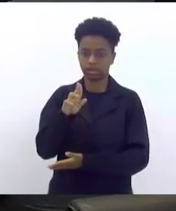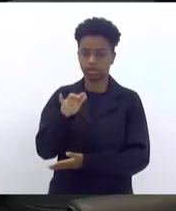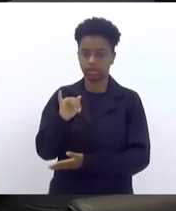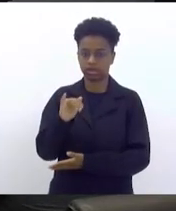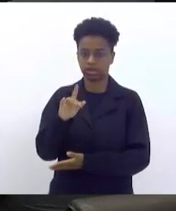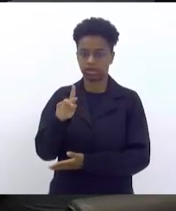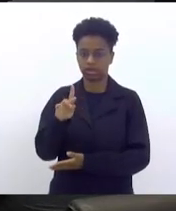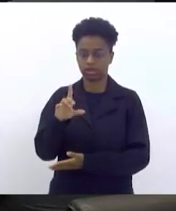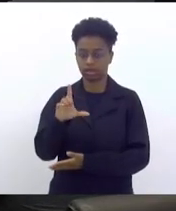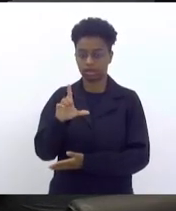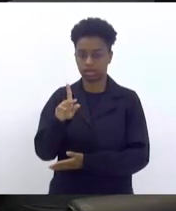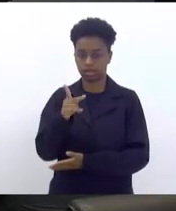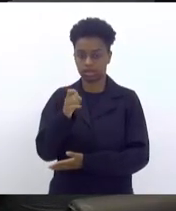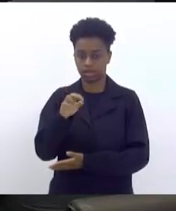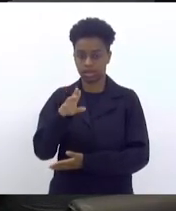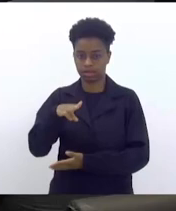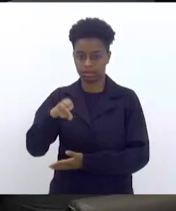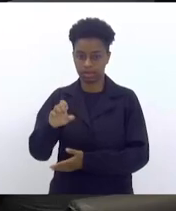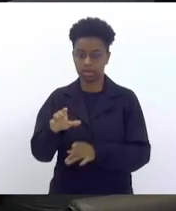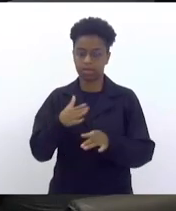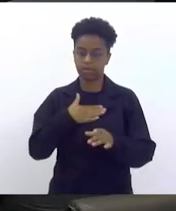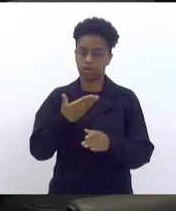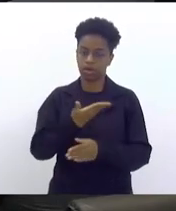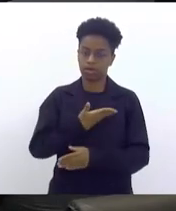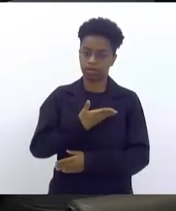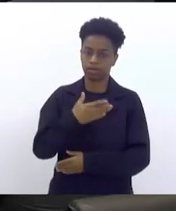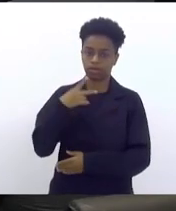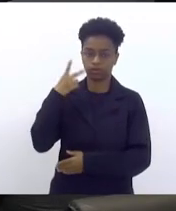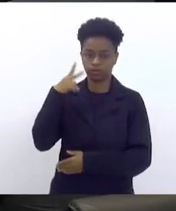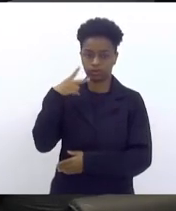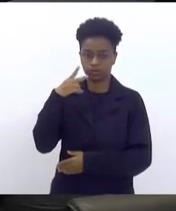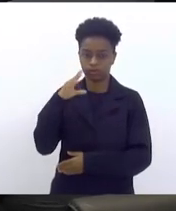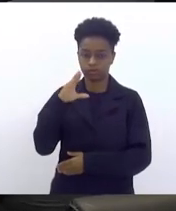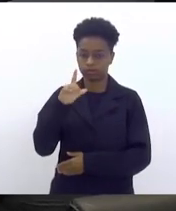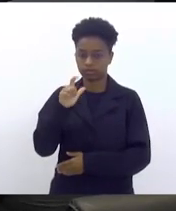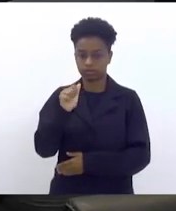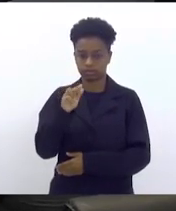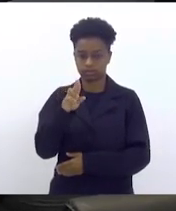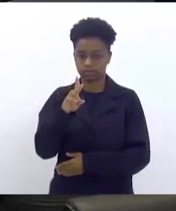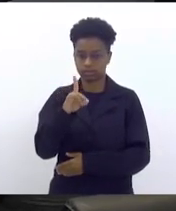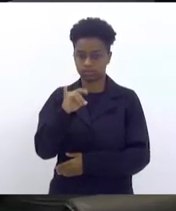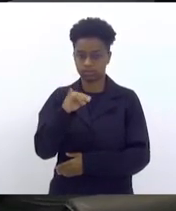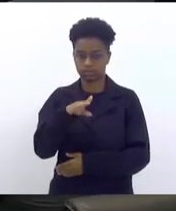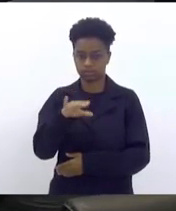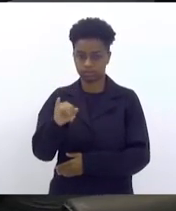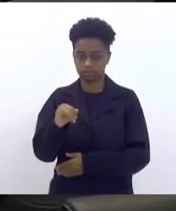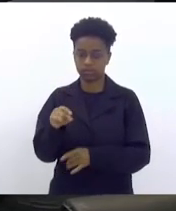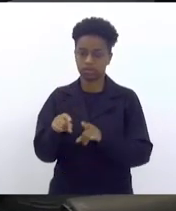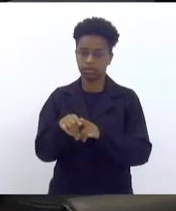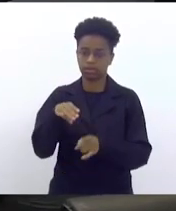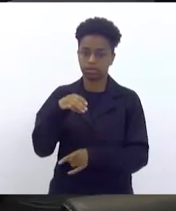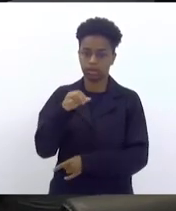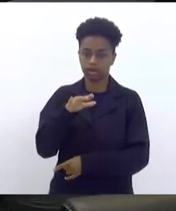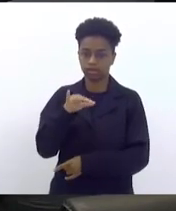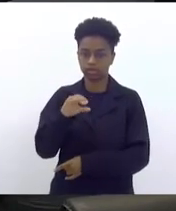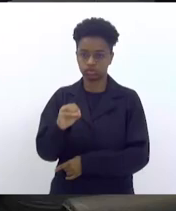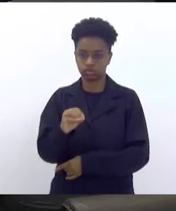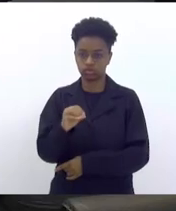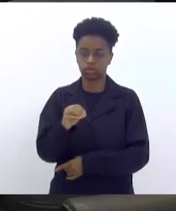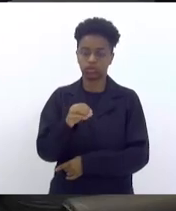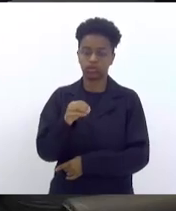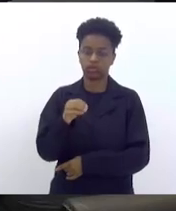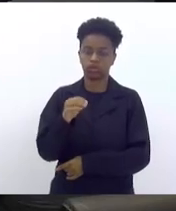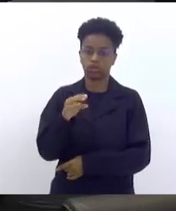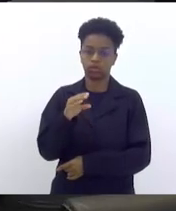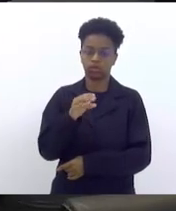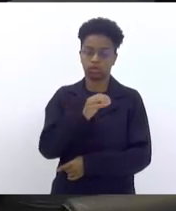amigo Vereador Claudinei a vereadora Ana luz ao Senhor Márcio ao Tenente Coronel